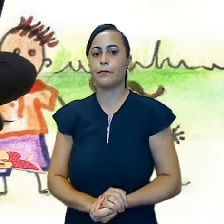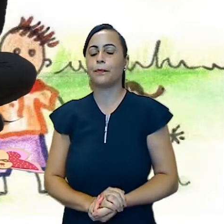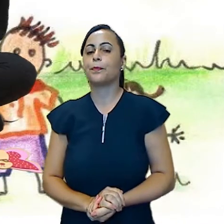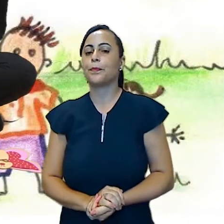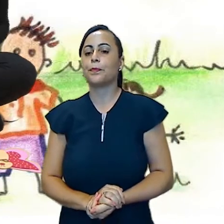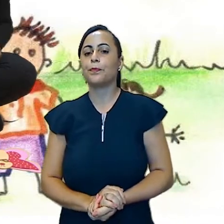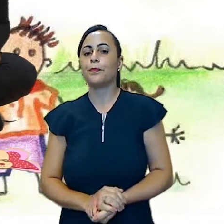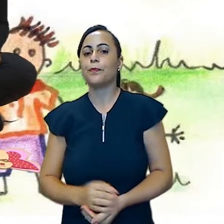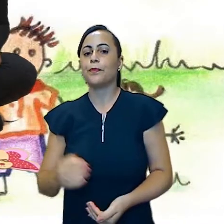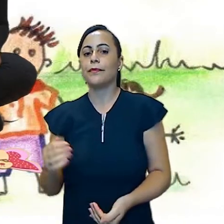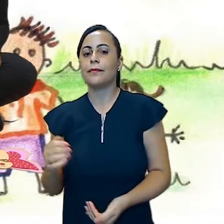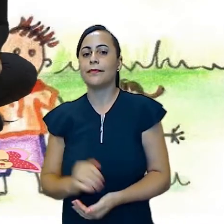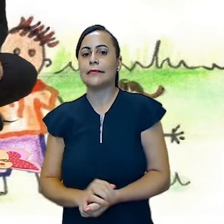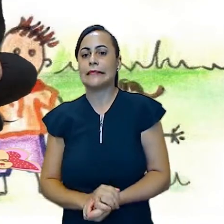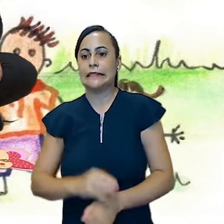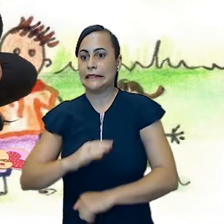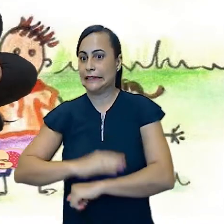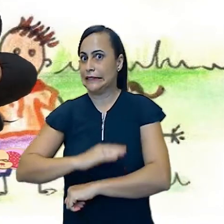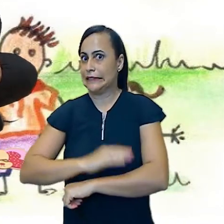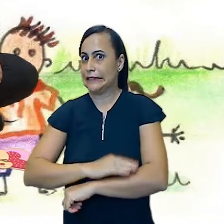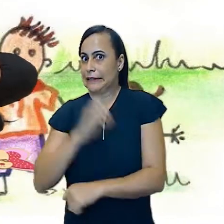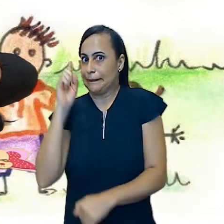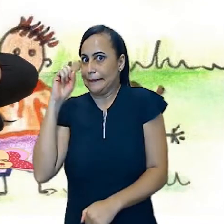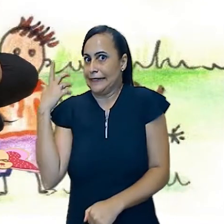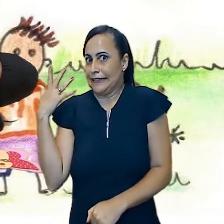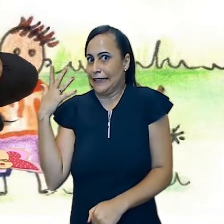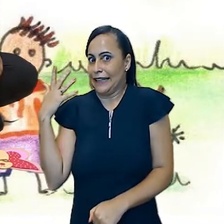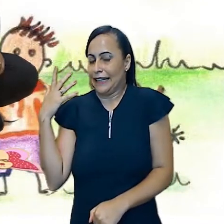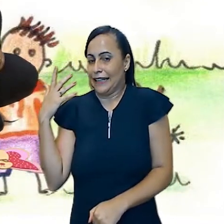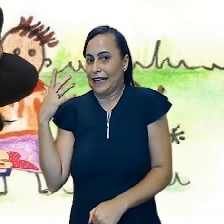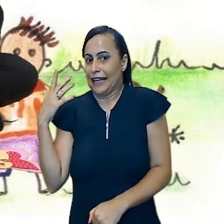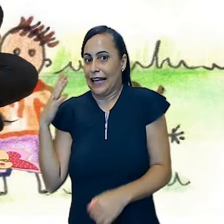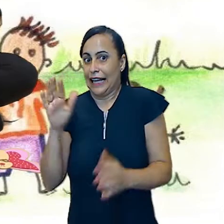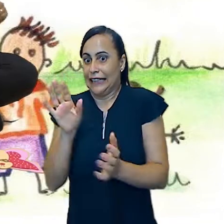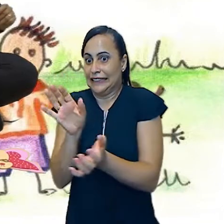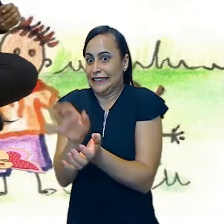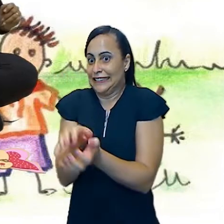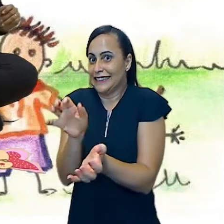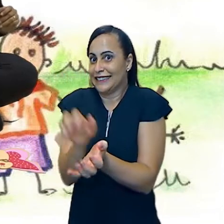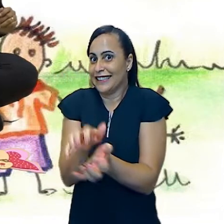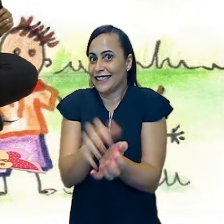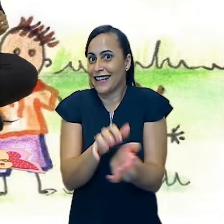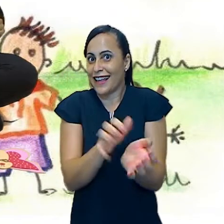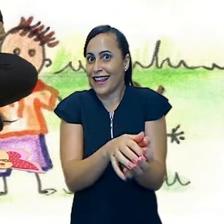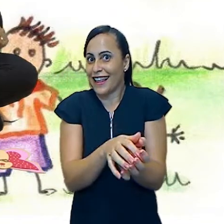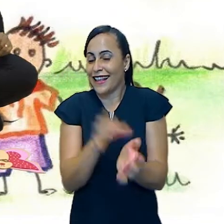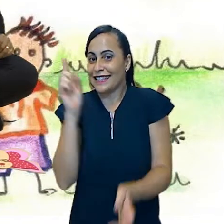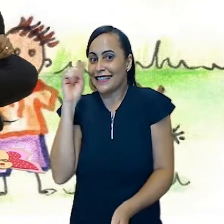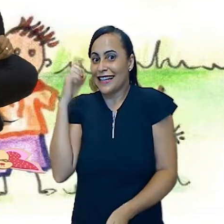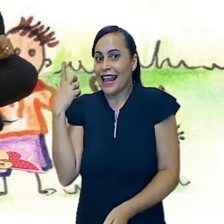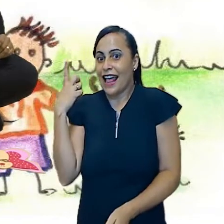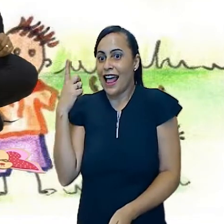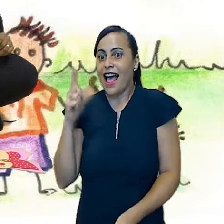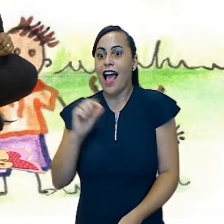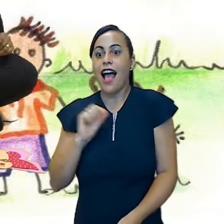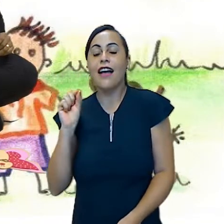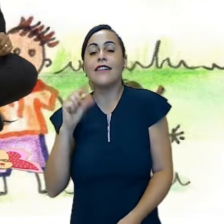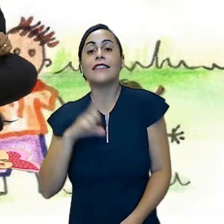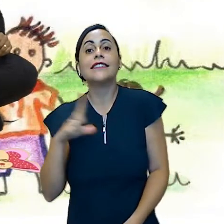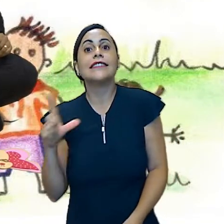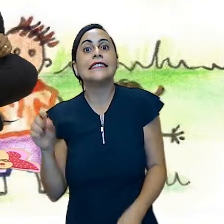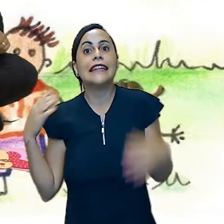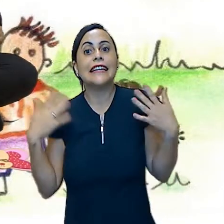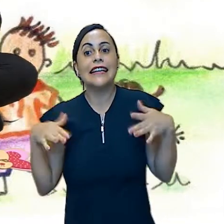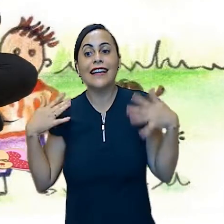colocar. Um sapo? Ai, um jacaré? Será? Será que vai sair daqui de